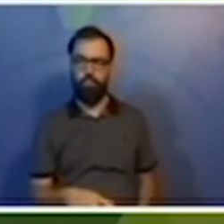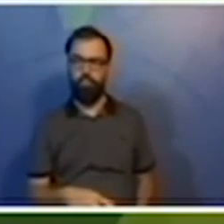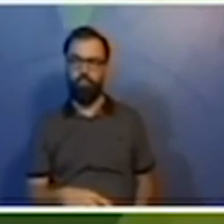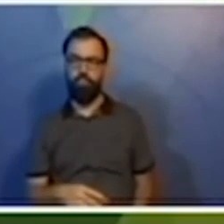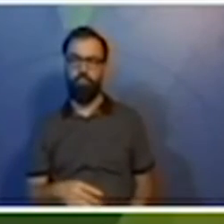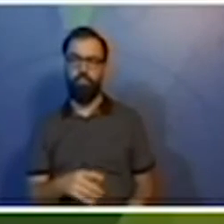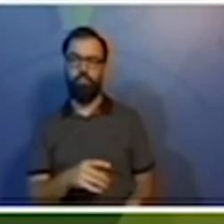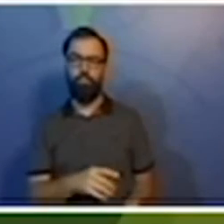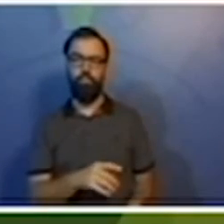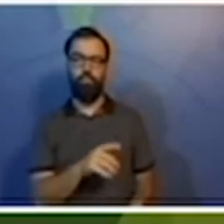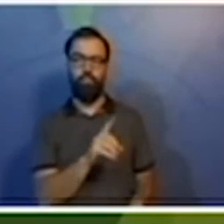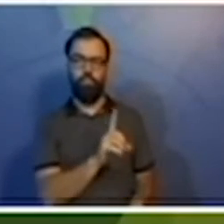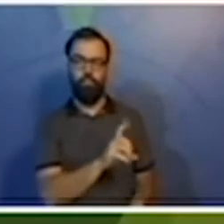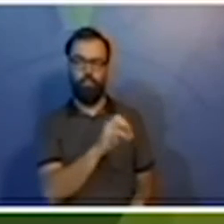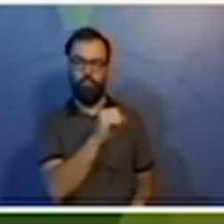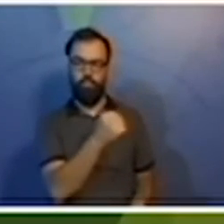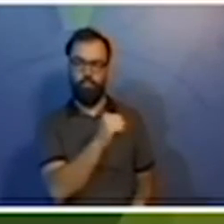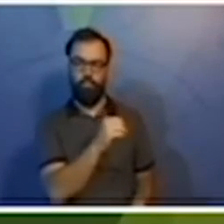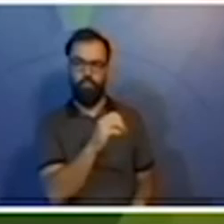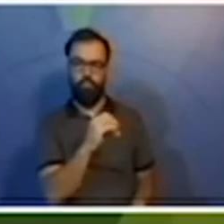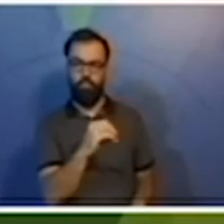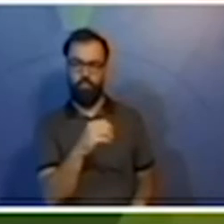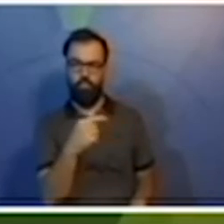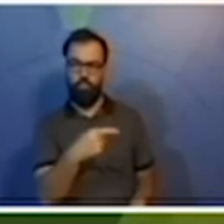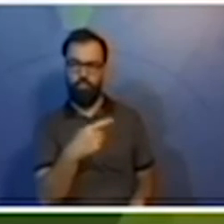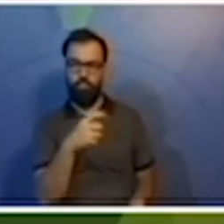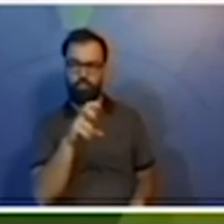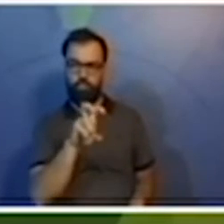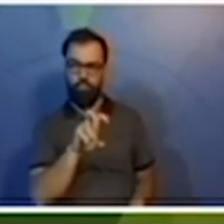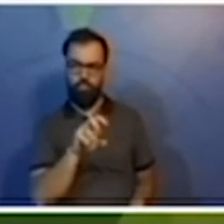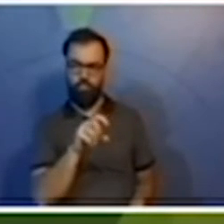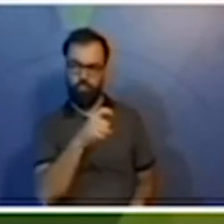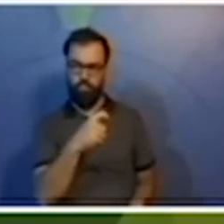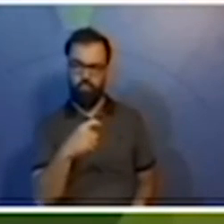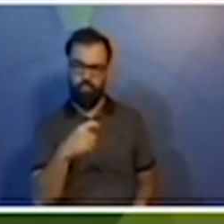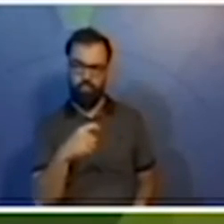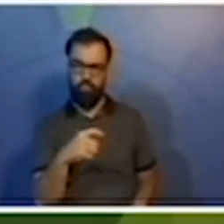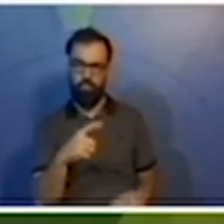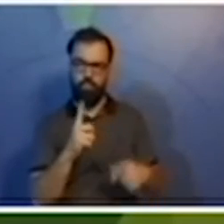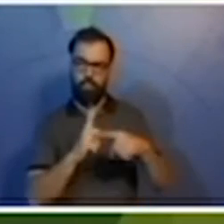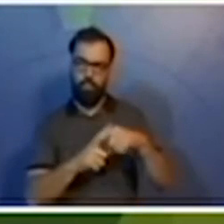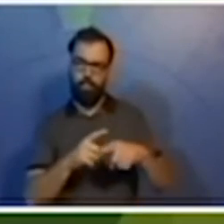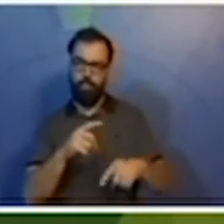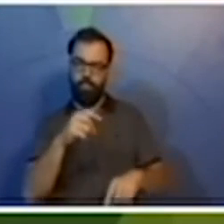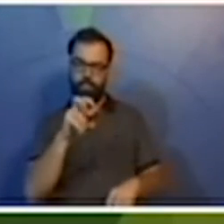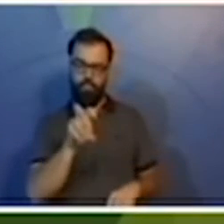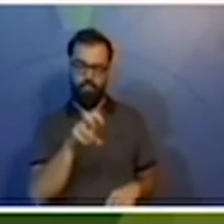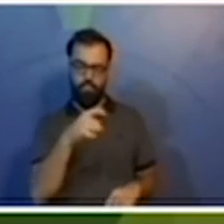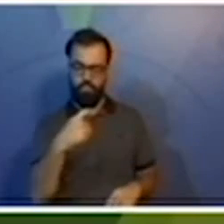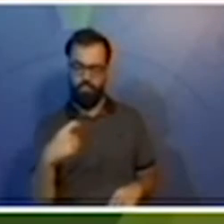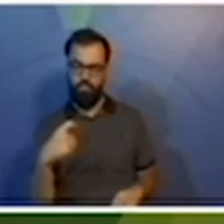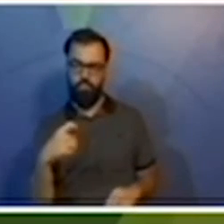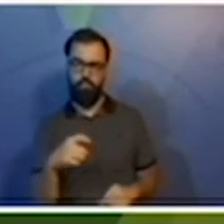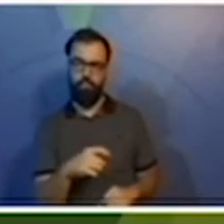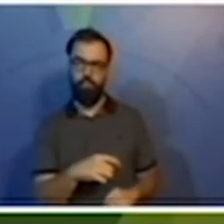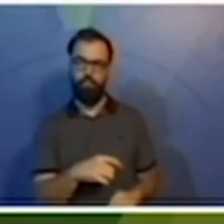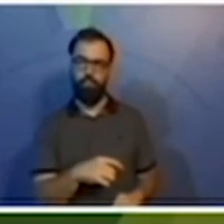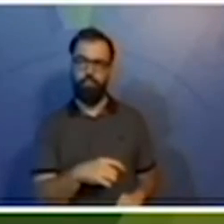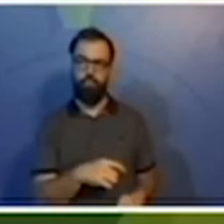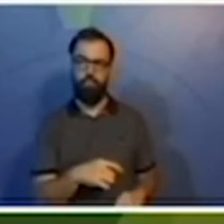copio. Aí, menos 5x, eu inverto o sinal e passo lá para